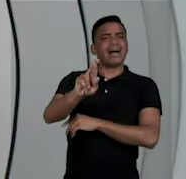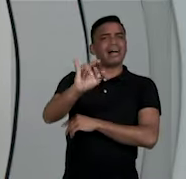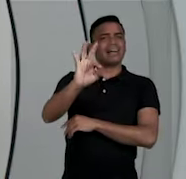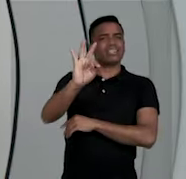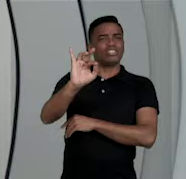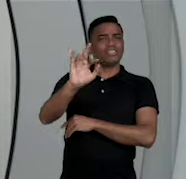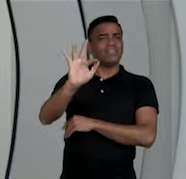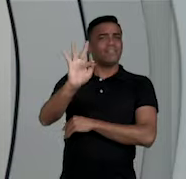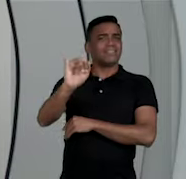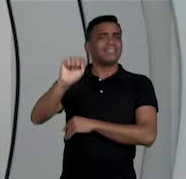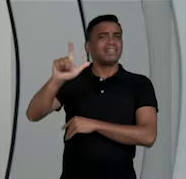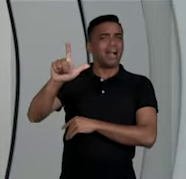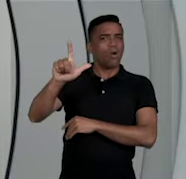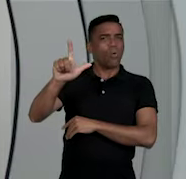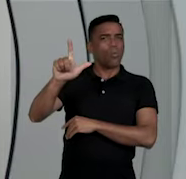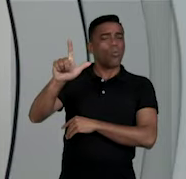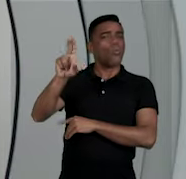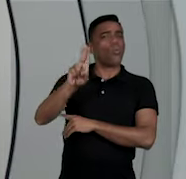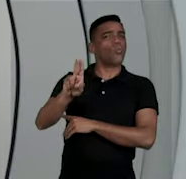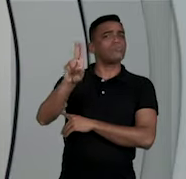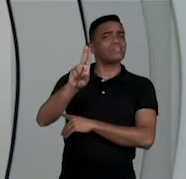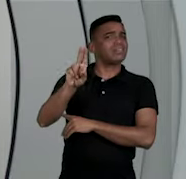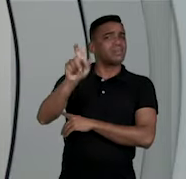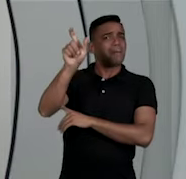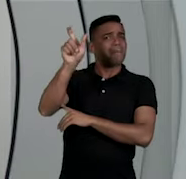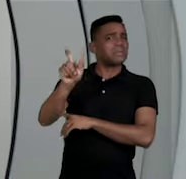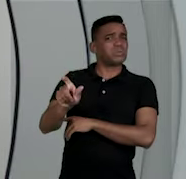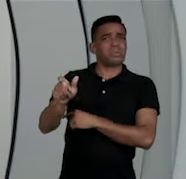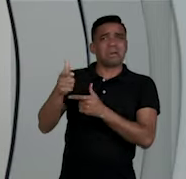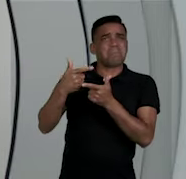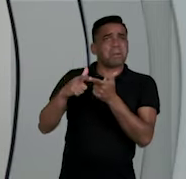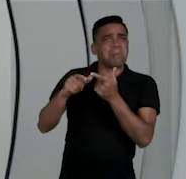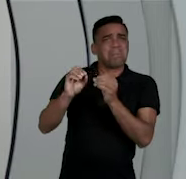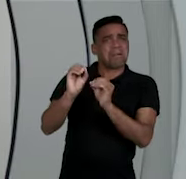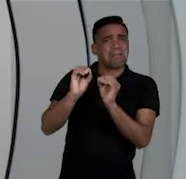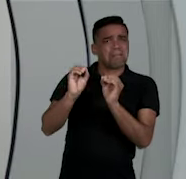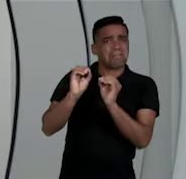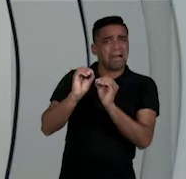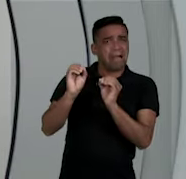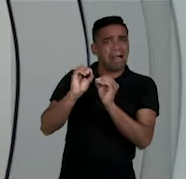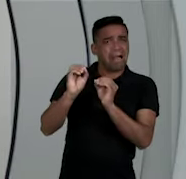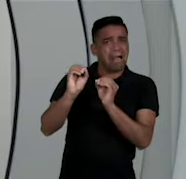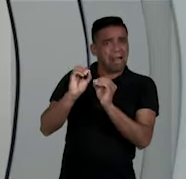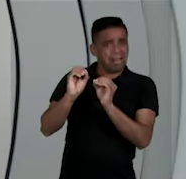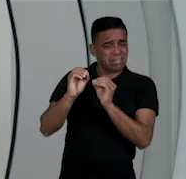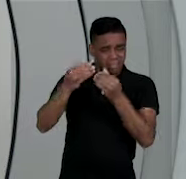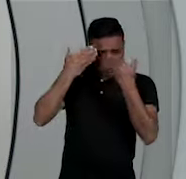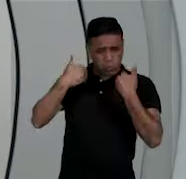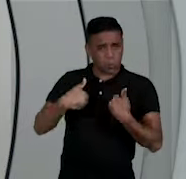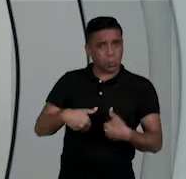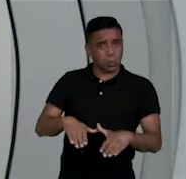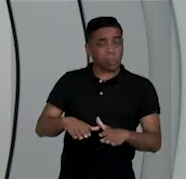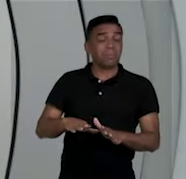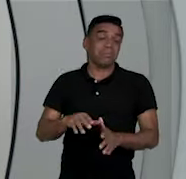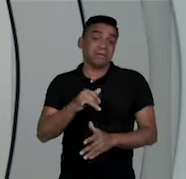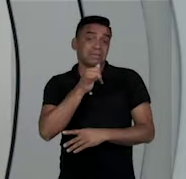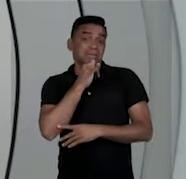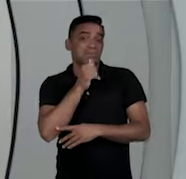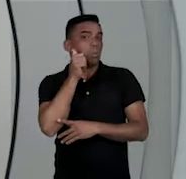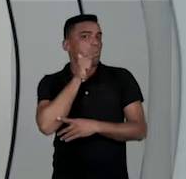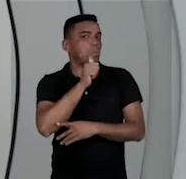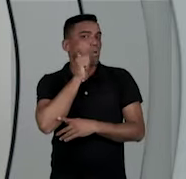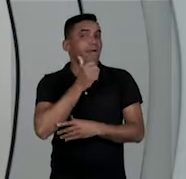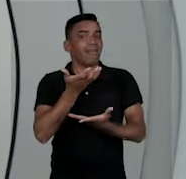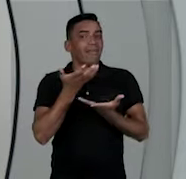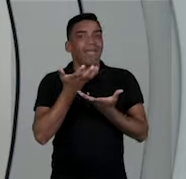ela é utilizada em pessoas que não têm um problema de fertilidade, mas, por exemplo, a mulher que quer ser